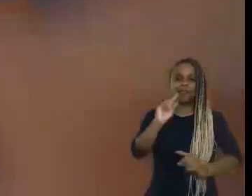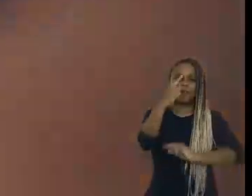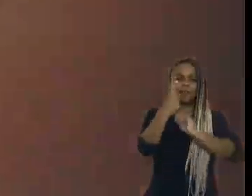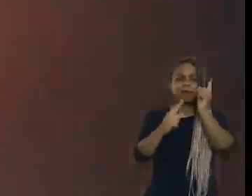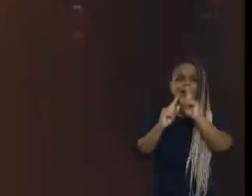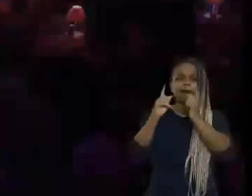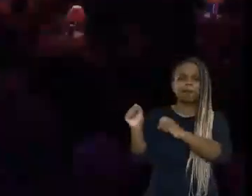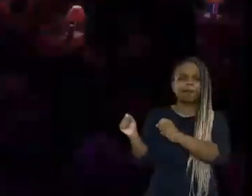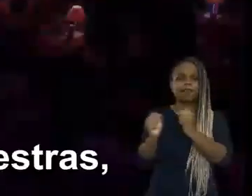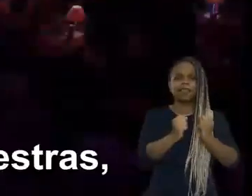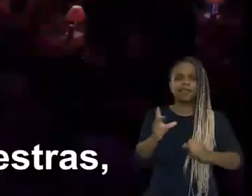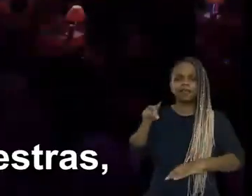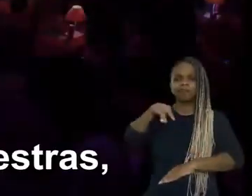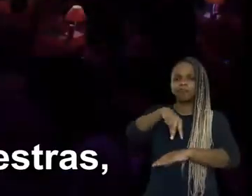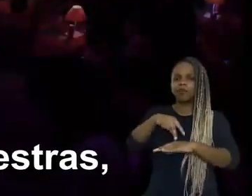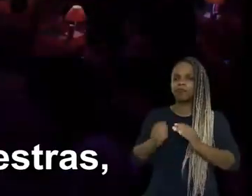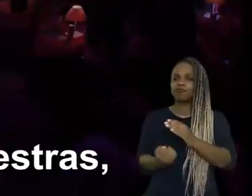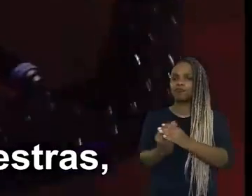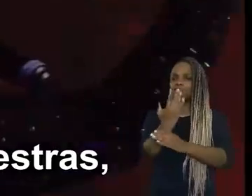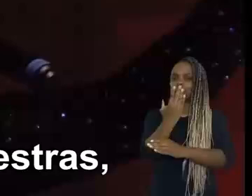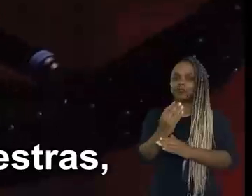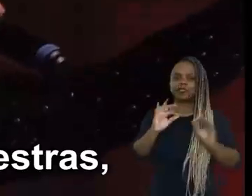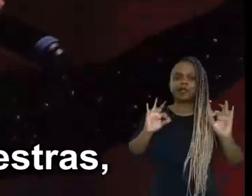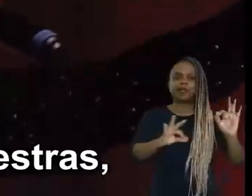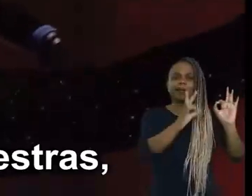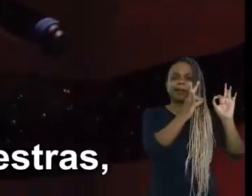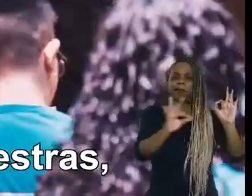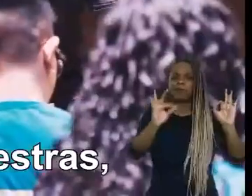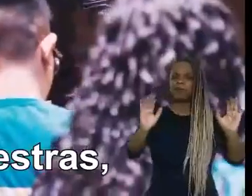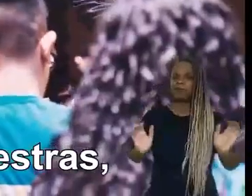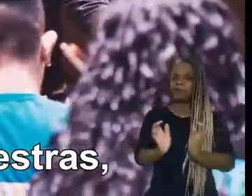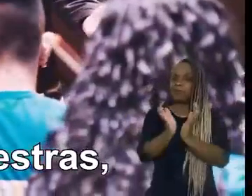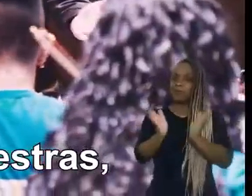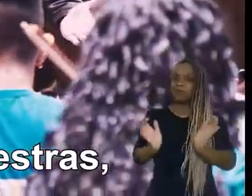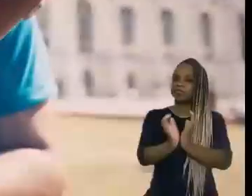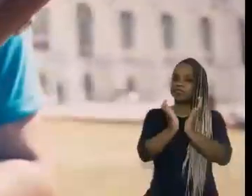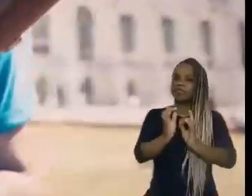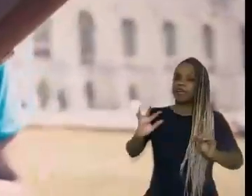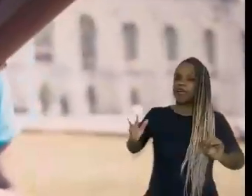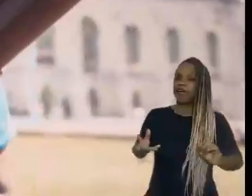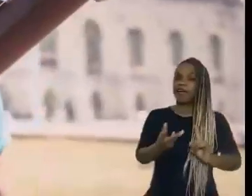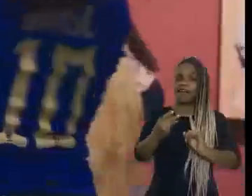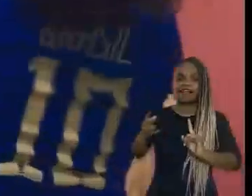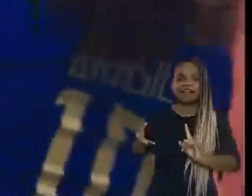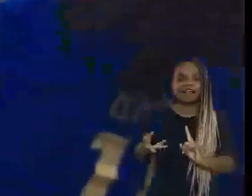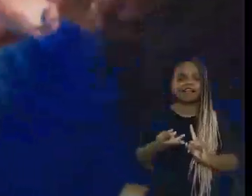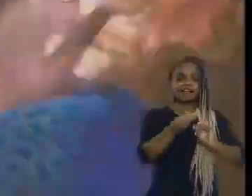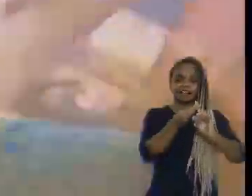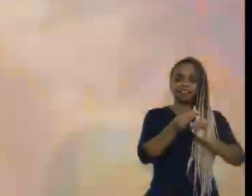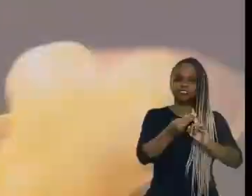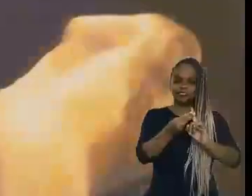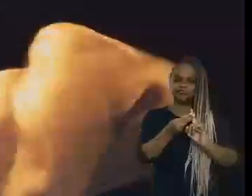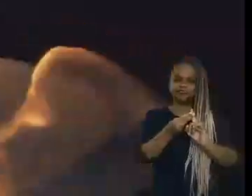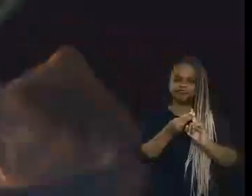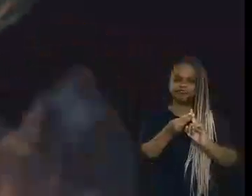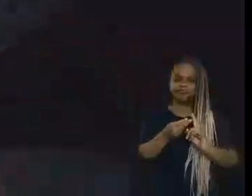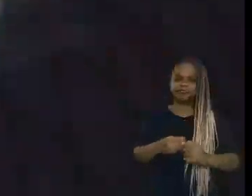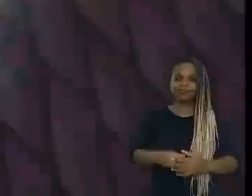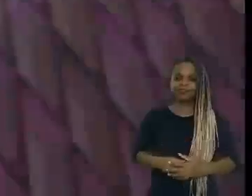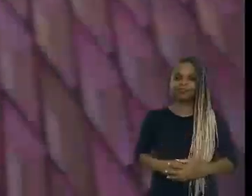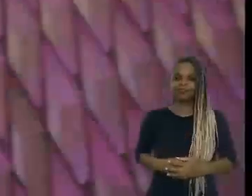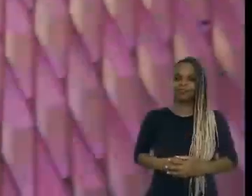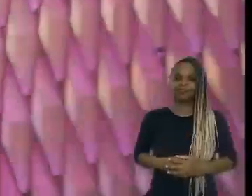No poder criativo que nasce dos palcos, orquestras, das artes,